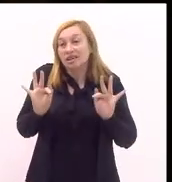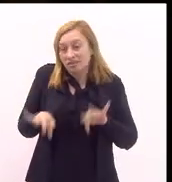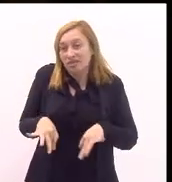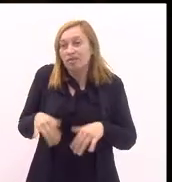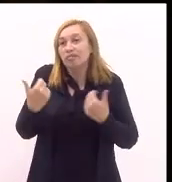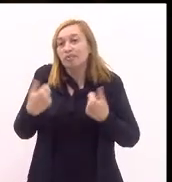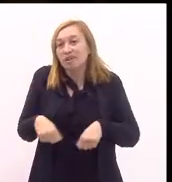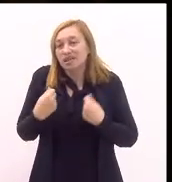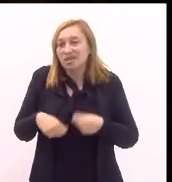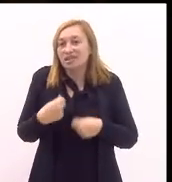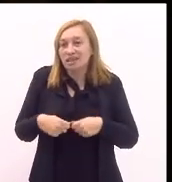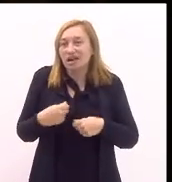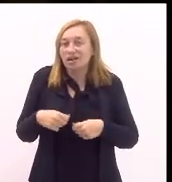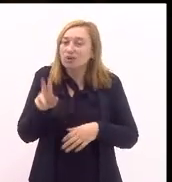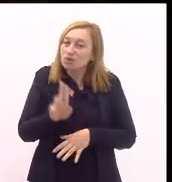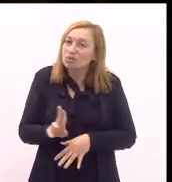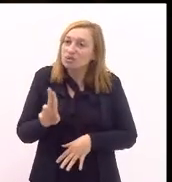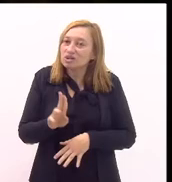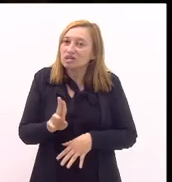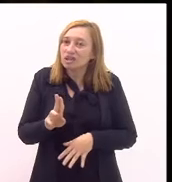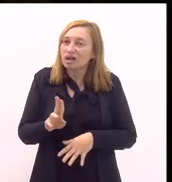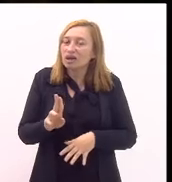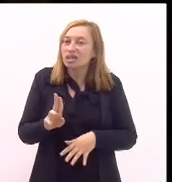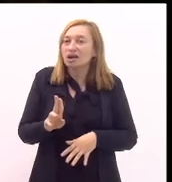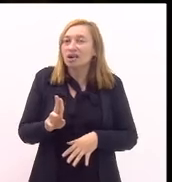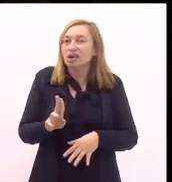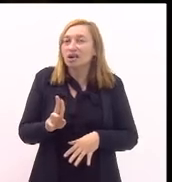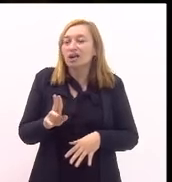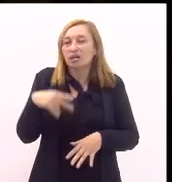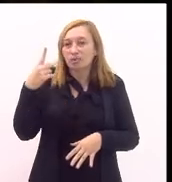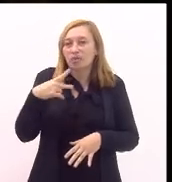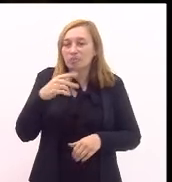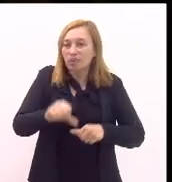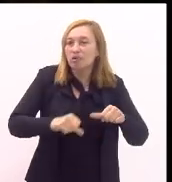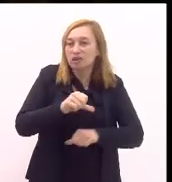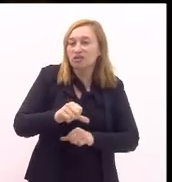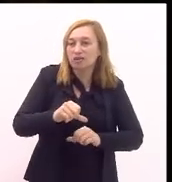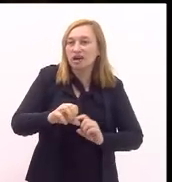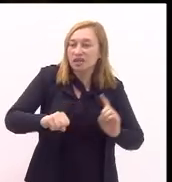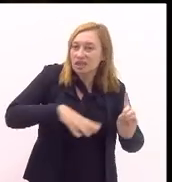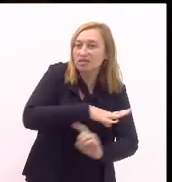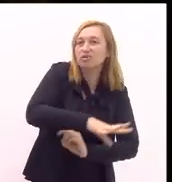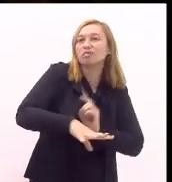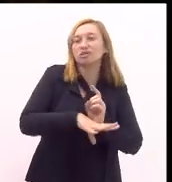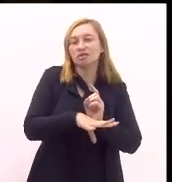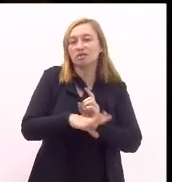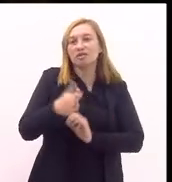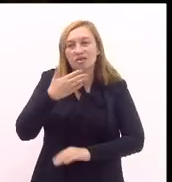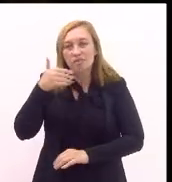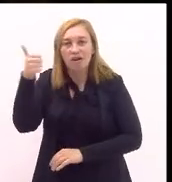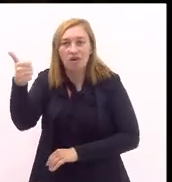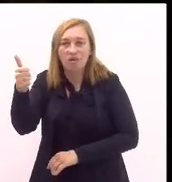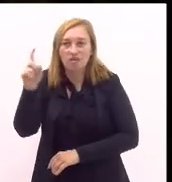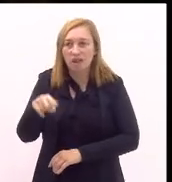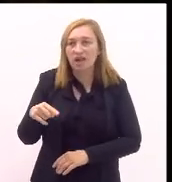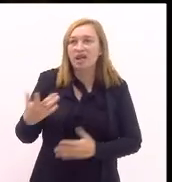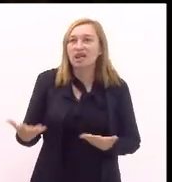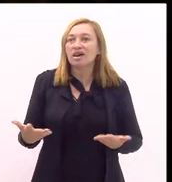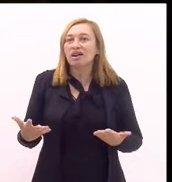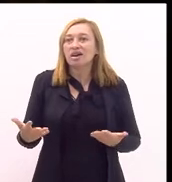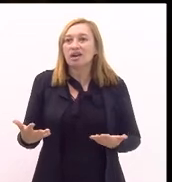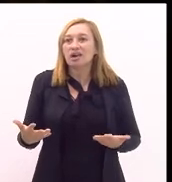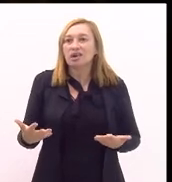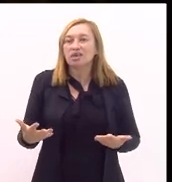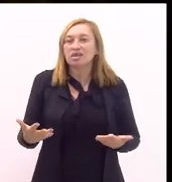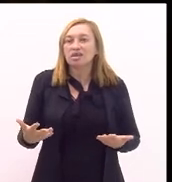precisamos nos utilizar desses número para poder modificar a sociedade o maior para fazer vai ficar meio de ordem Ipuã